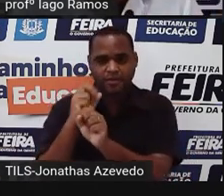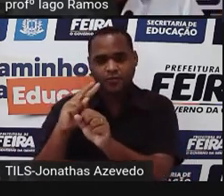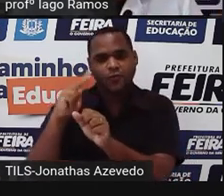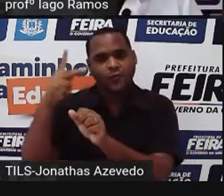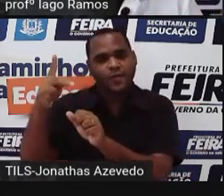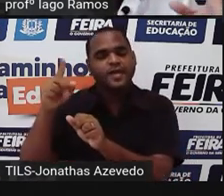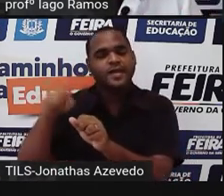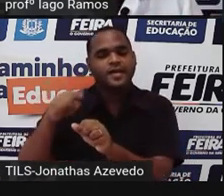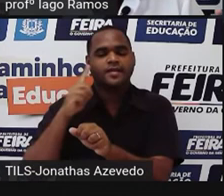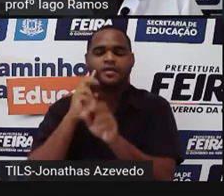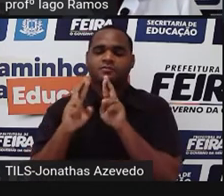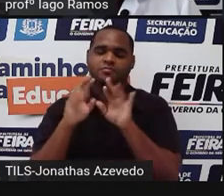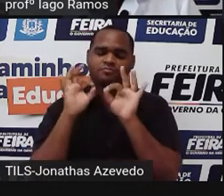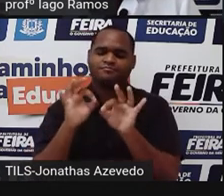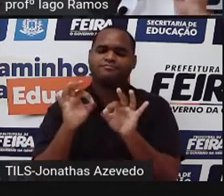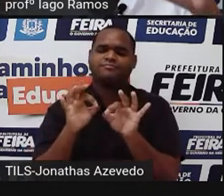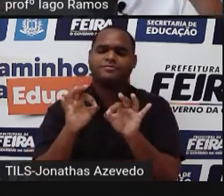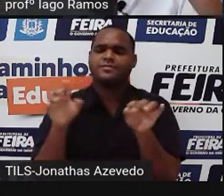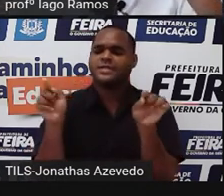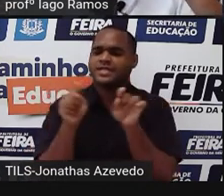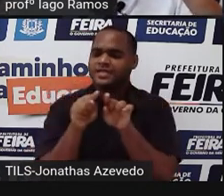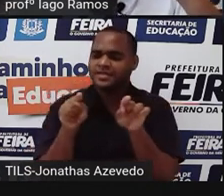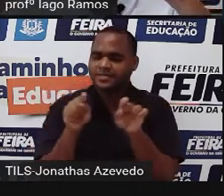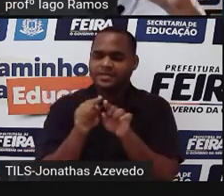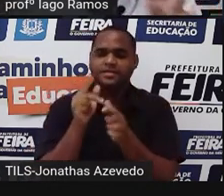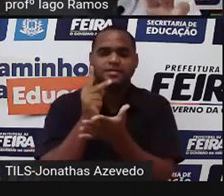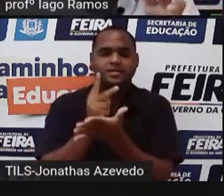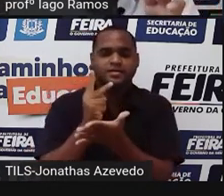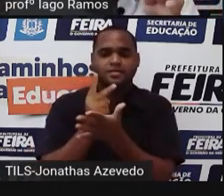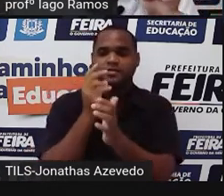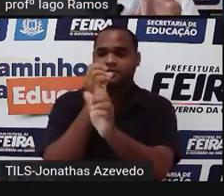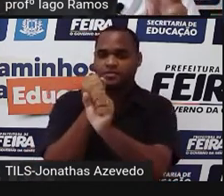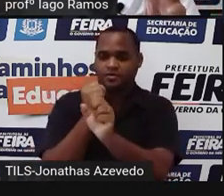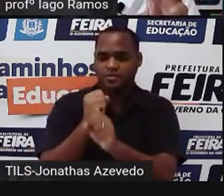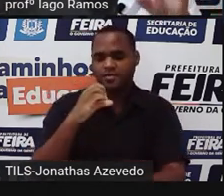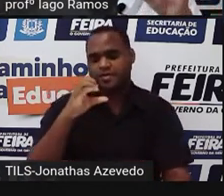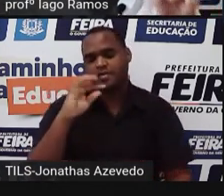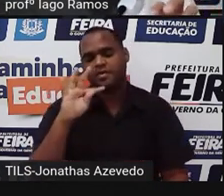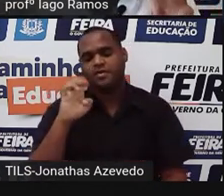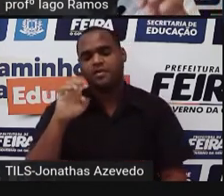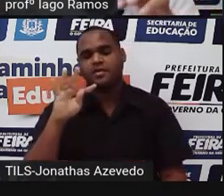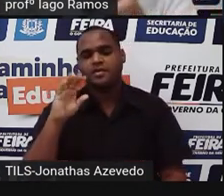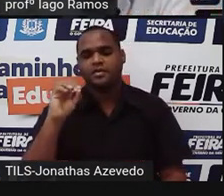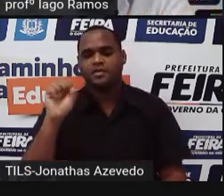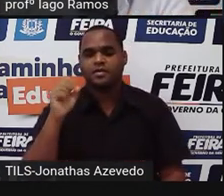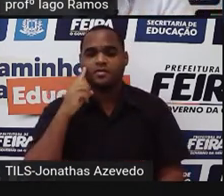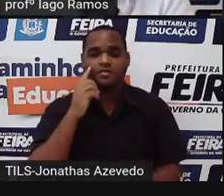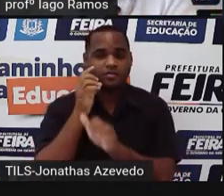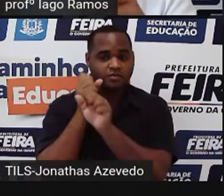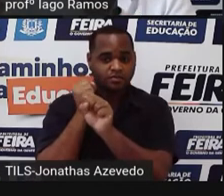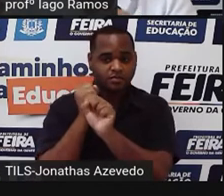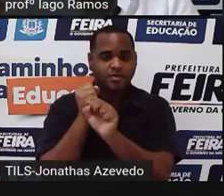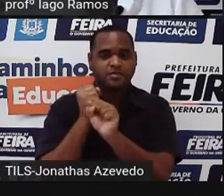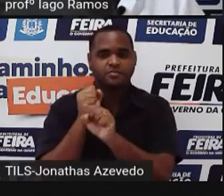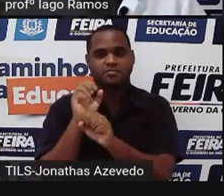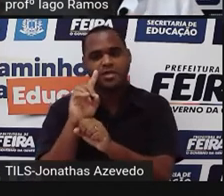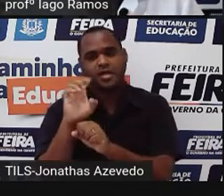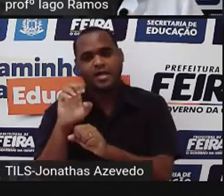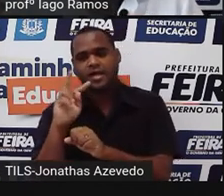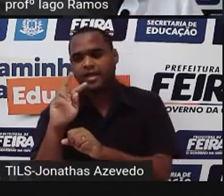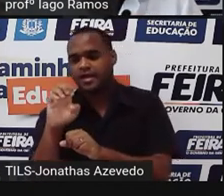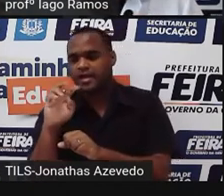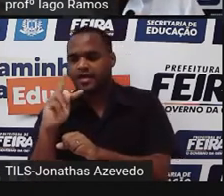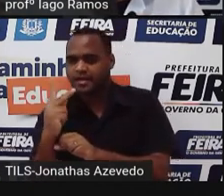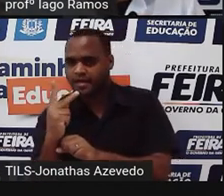O resultado disso sempre vai ser a soma dos catetos, a soma das medidas dos catetos também elevada a